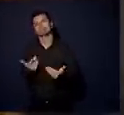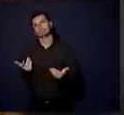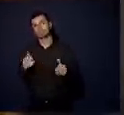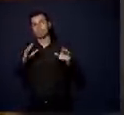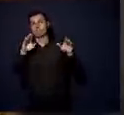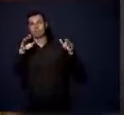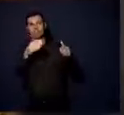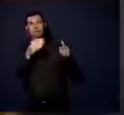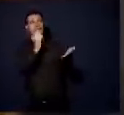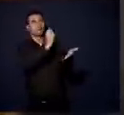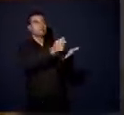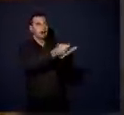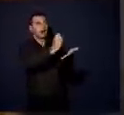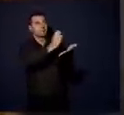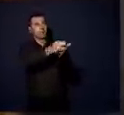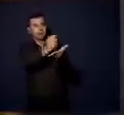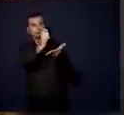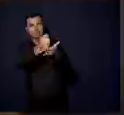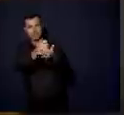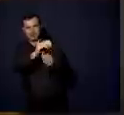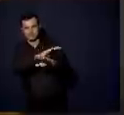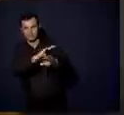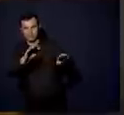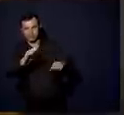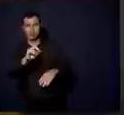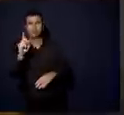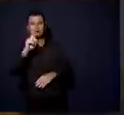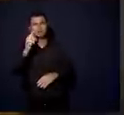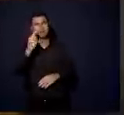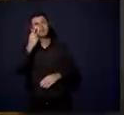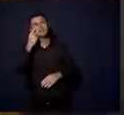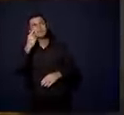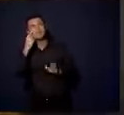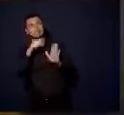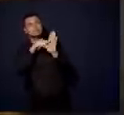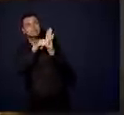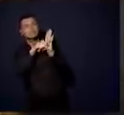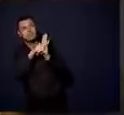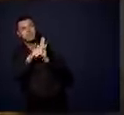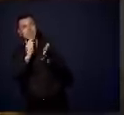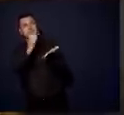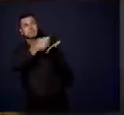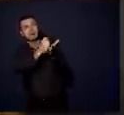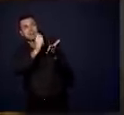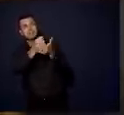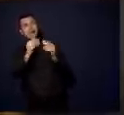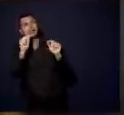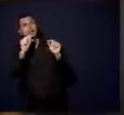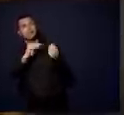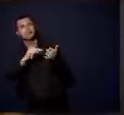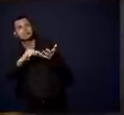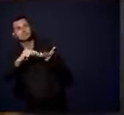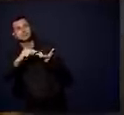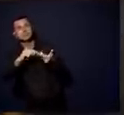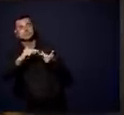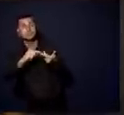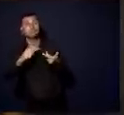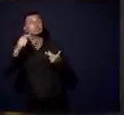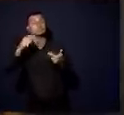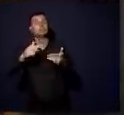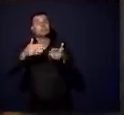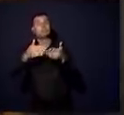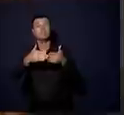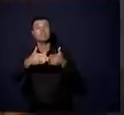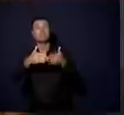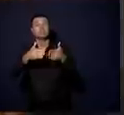despesas né como eu coloquei aqui a ideia de revisão de gastos então assim é uma visão mais Ampla né de não trabalhar só